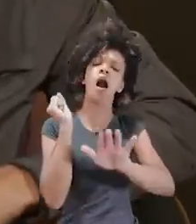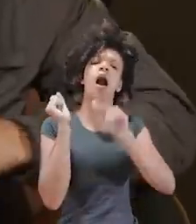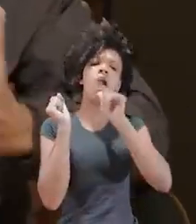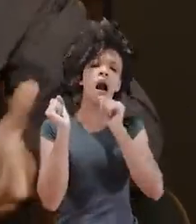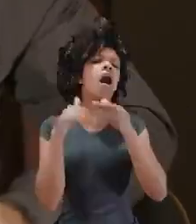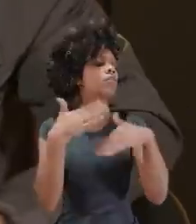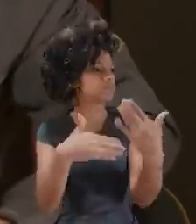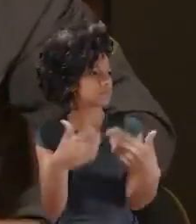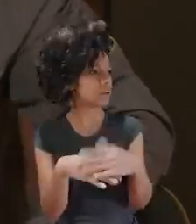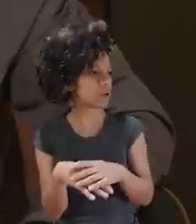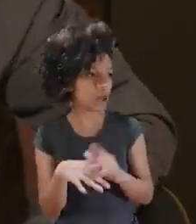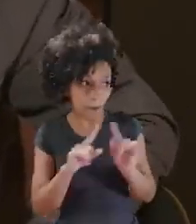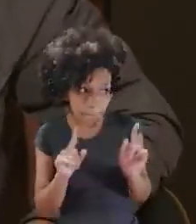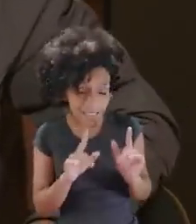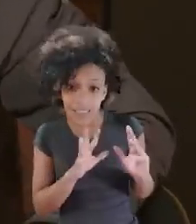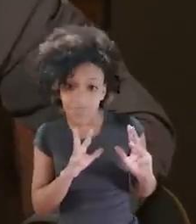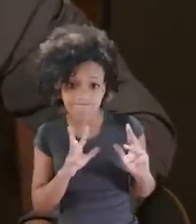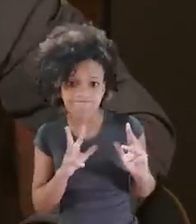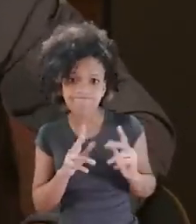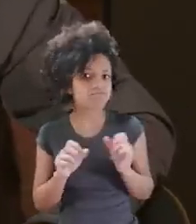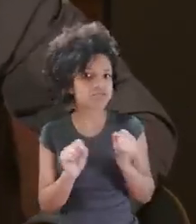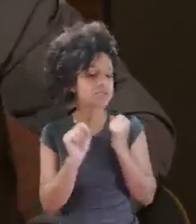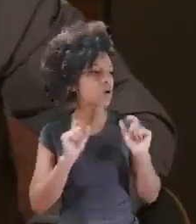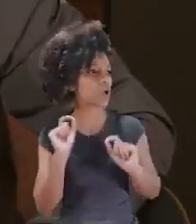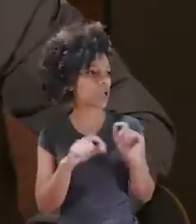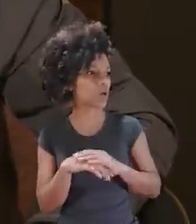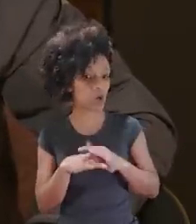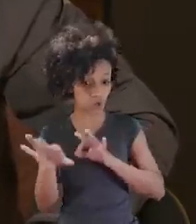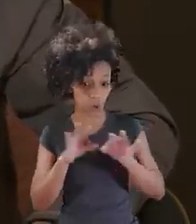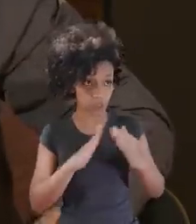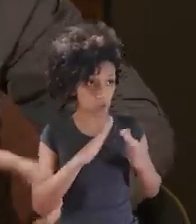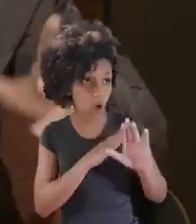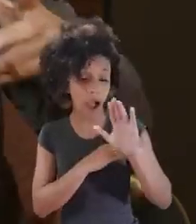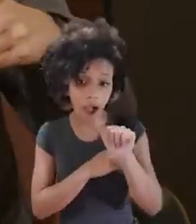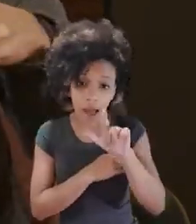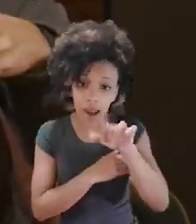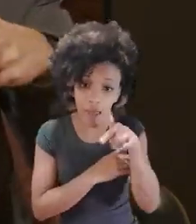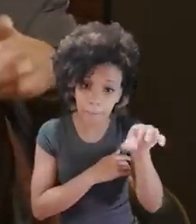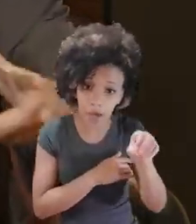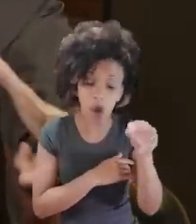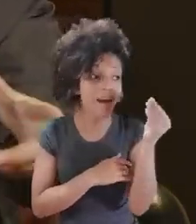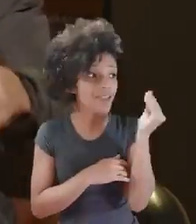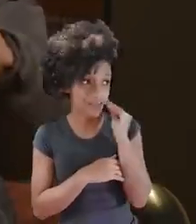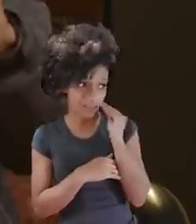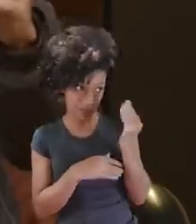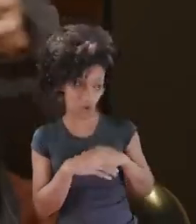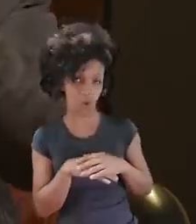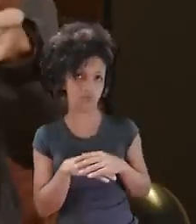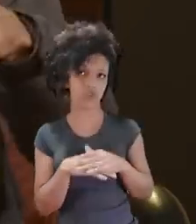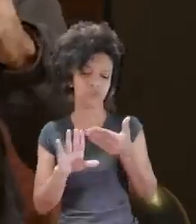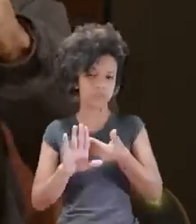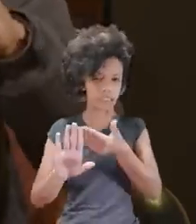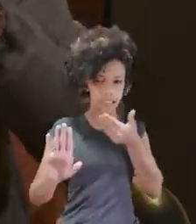de estrutura e tal cara a coisa é tão absurda que quando montar o complexo alemão Eles tentaram tirar uma